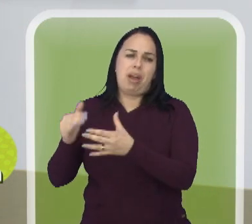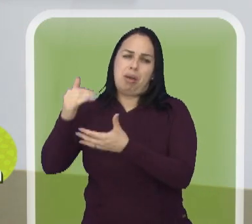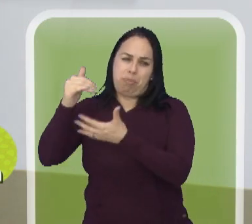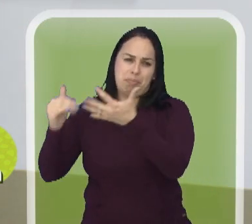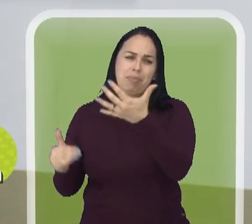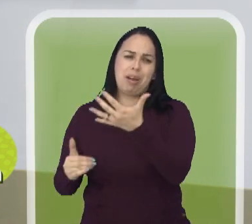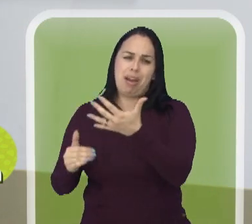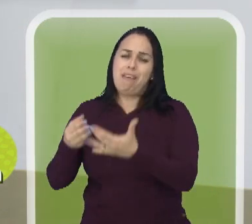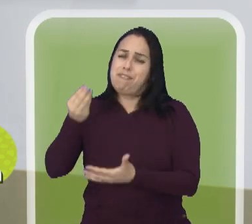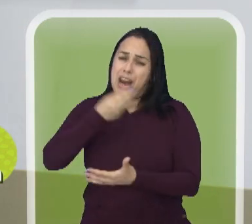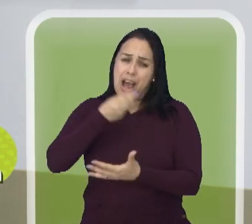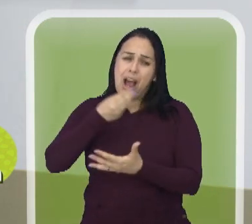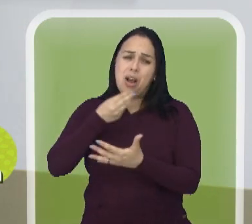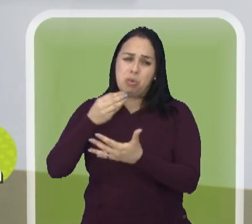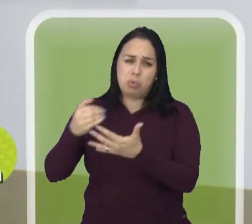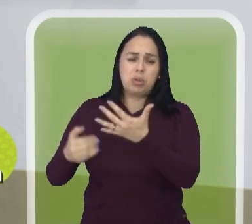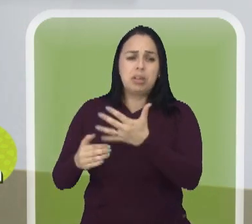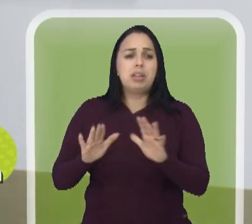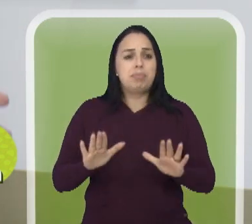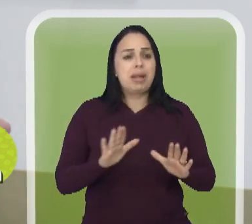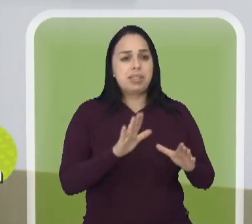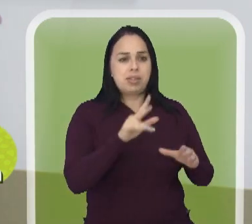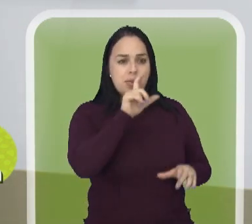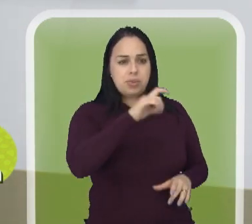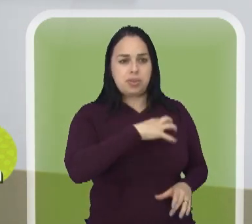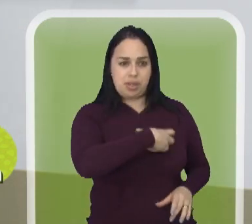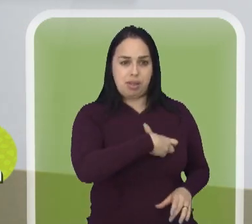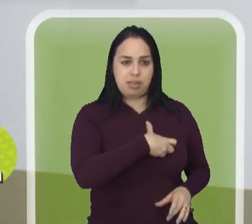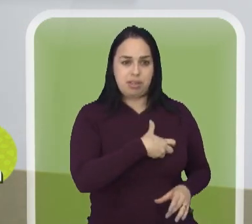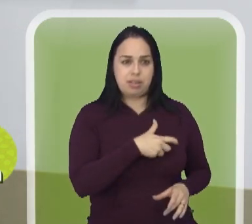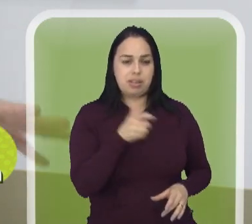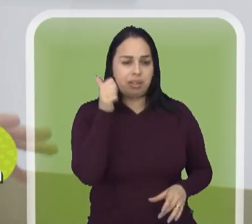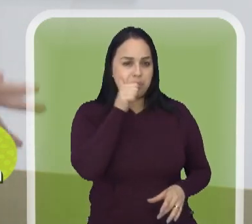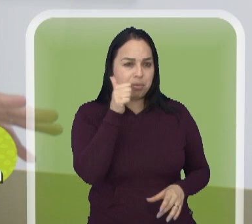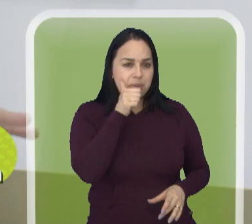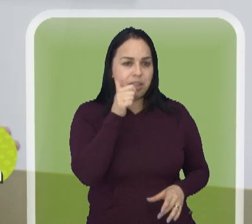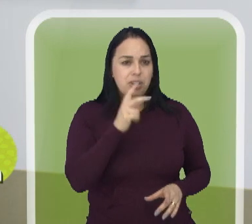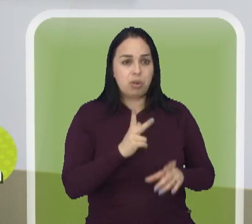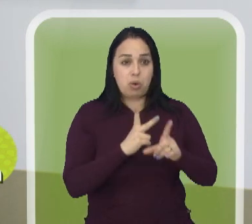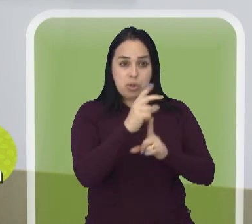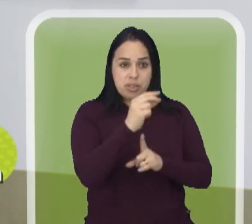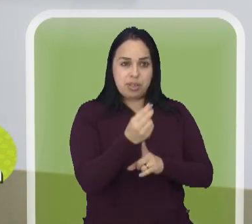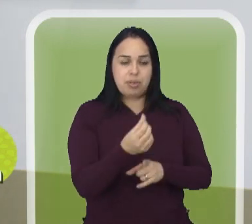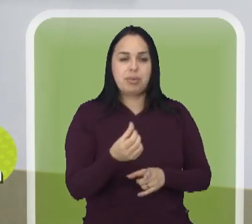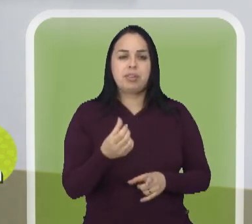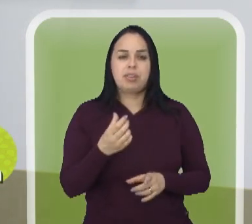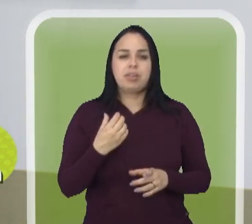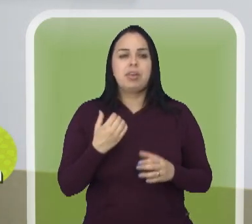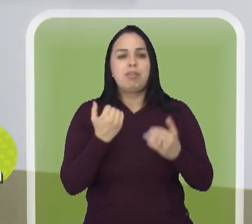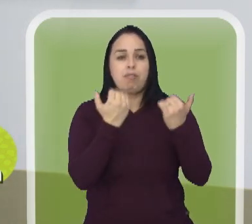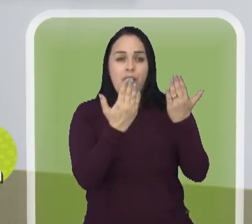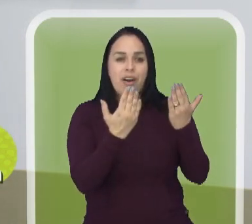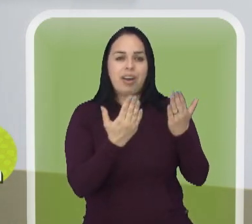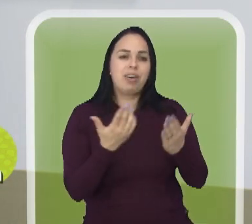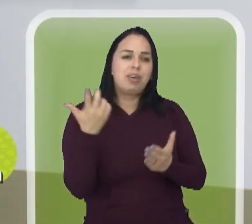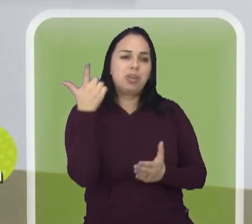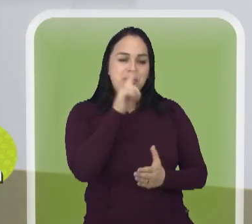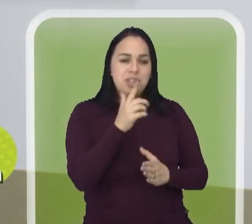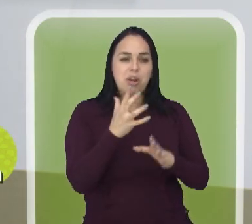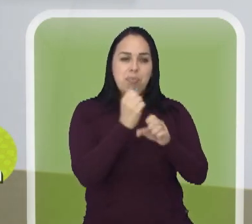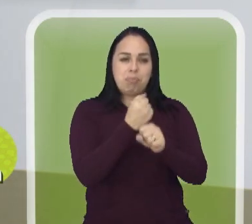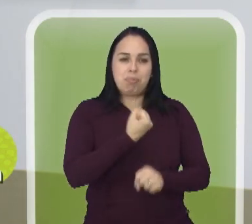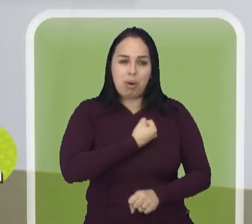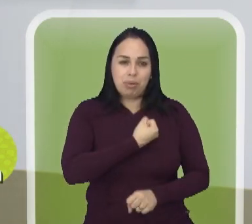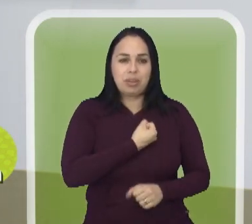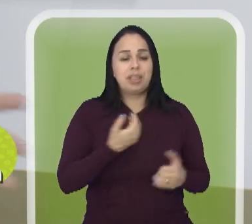grupo, o São José ganhou, o São José não tem nada a ver com isso, ganhou, conseguiu conquistar os pontos fora, até fez saldo, que é muito bom, e